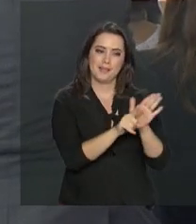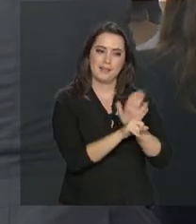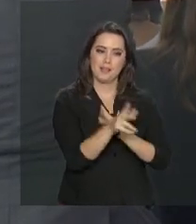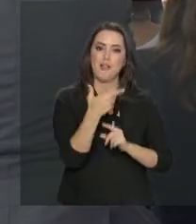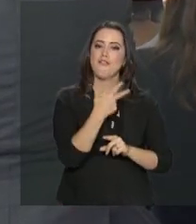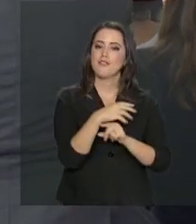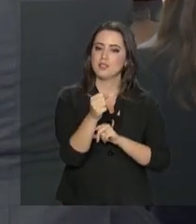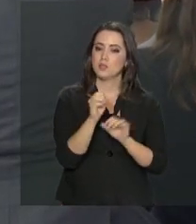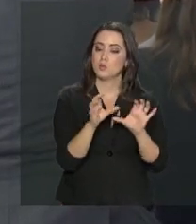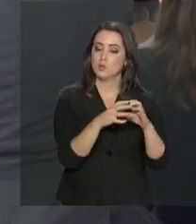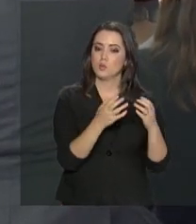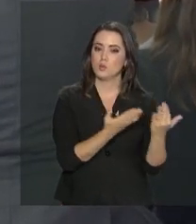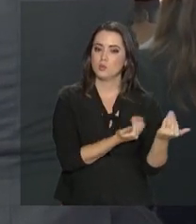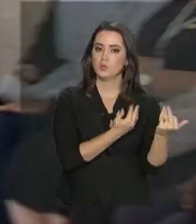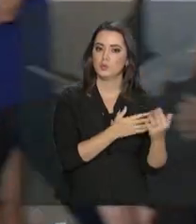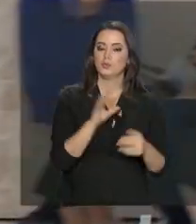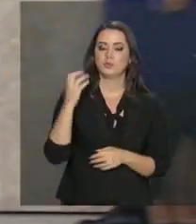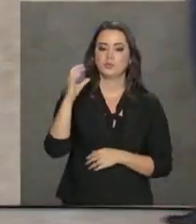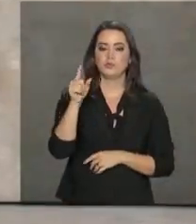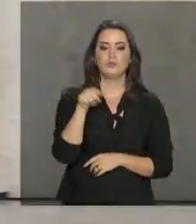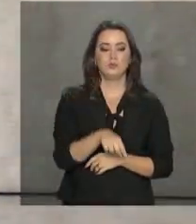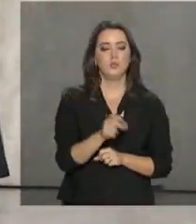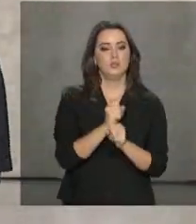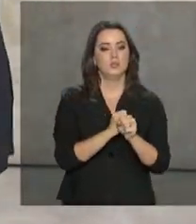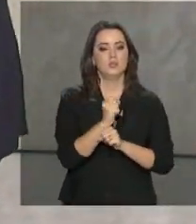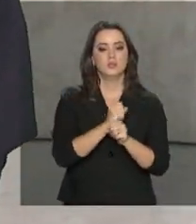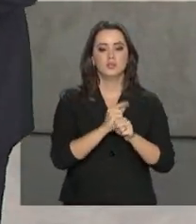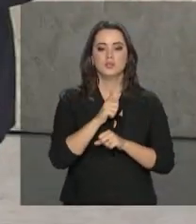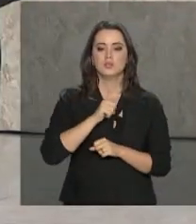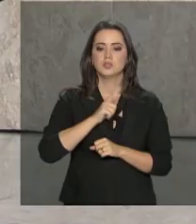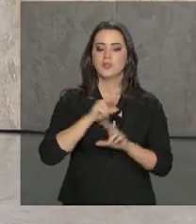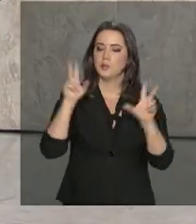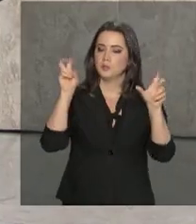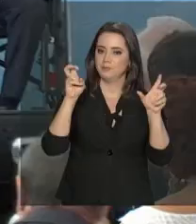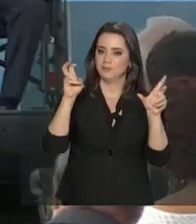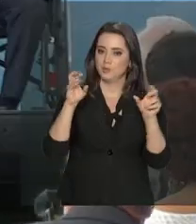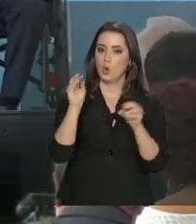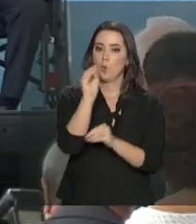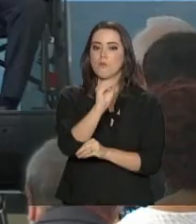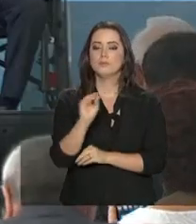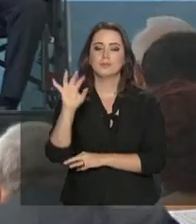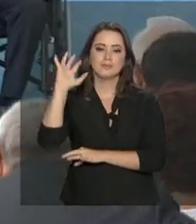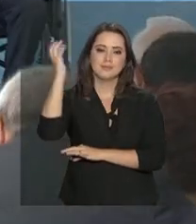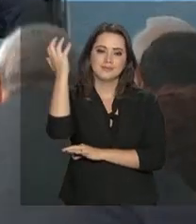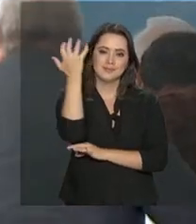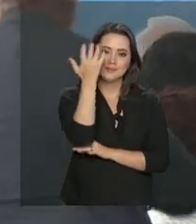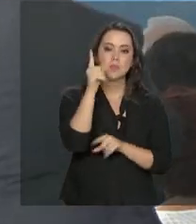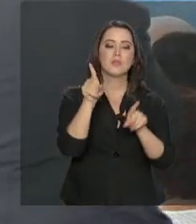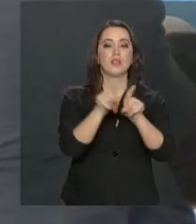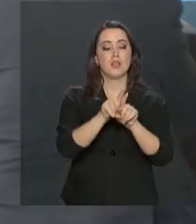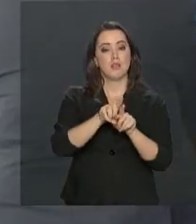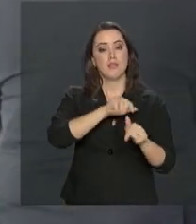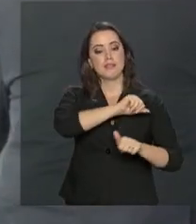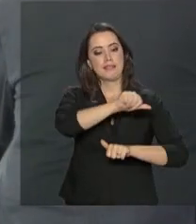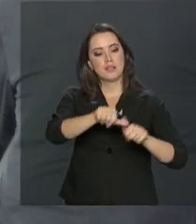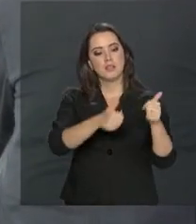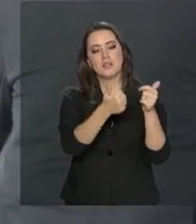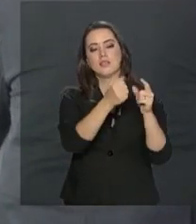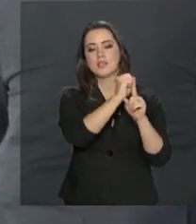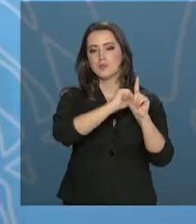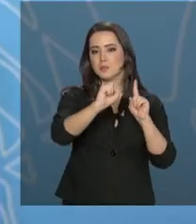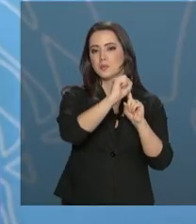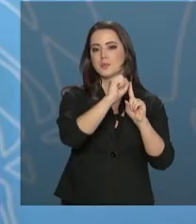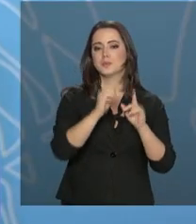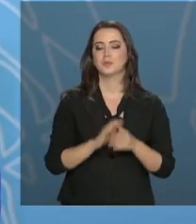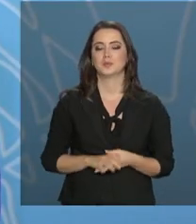vencedoras do Prêmio Jovem Cientista, que neste ano teve como tema conservação da natureza e transformação